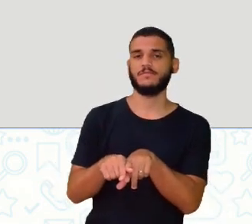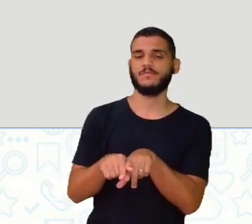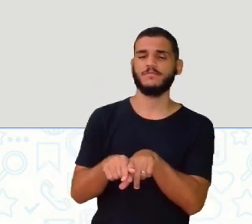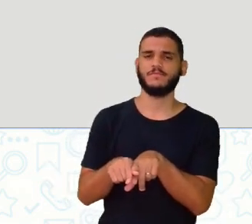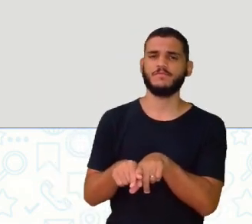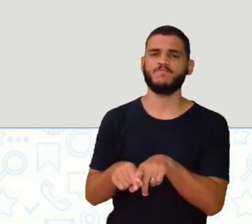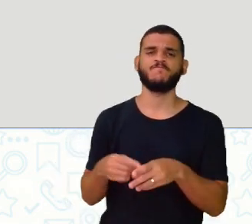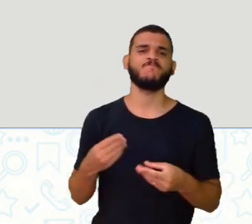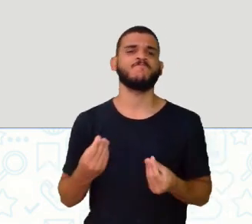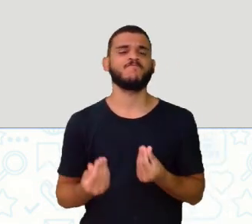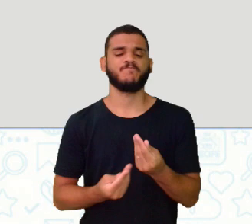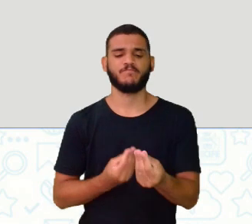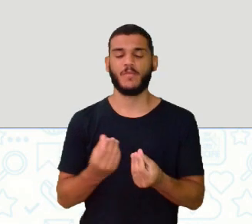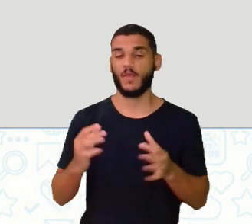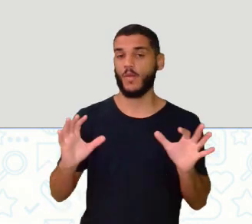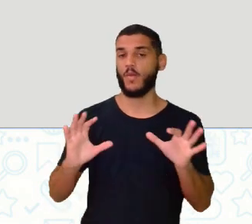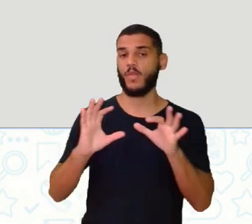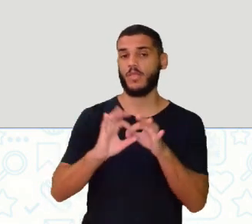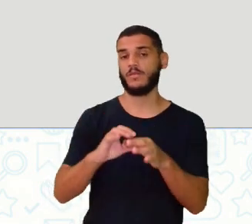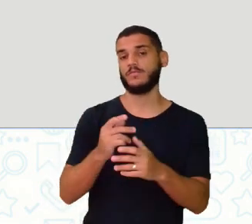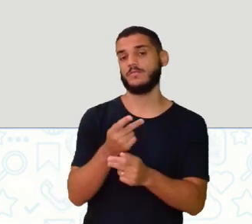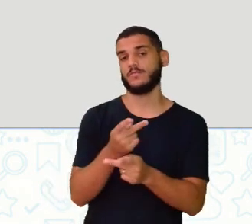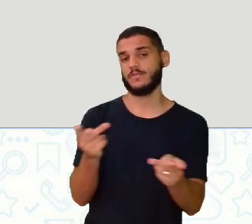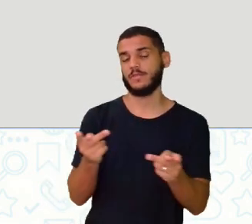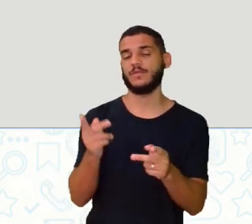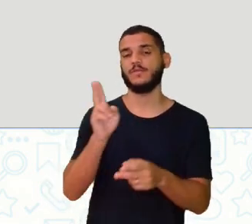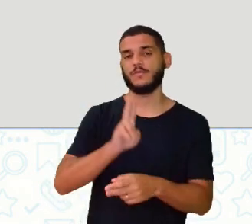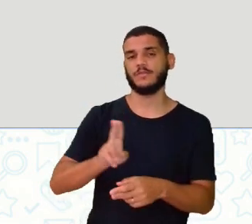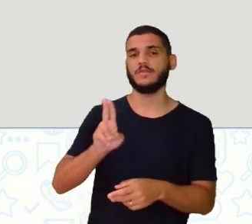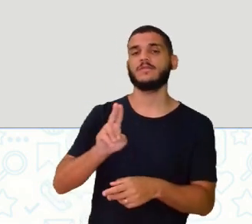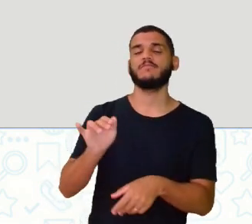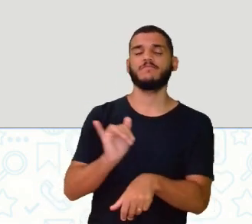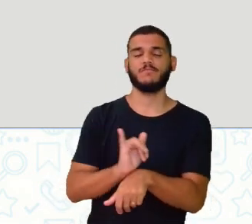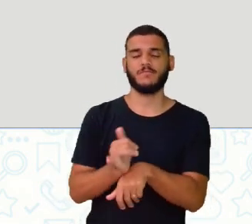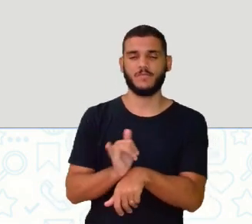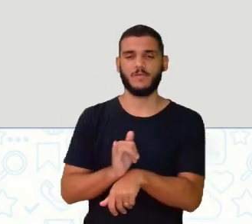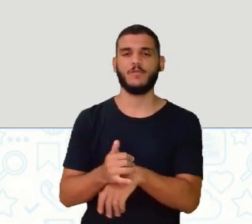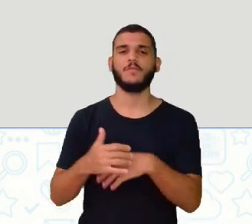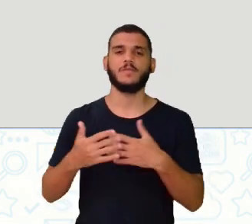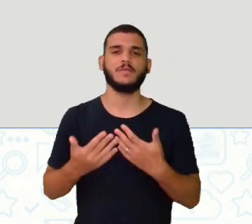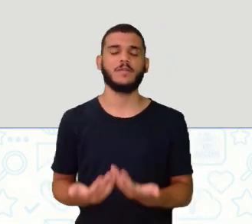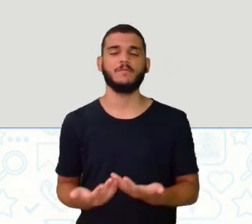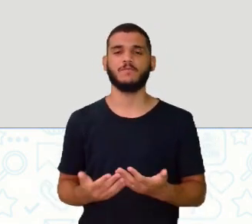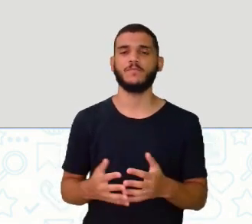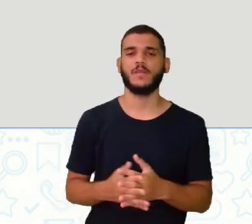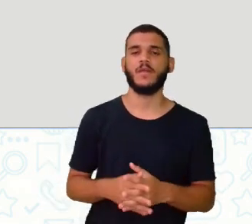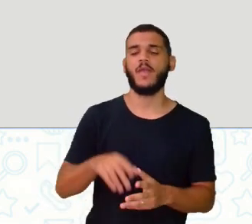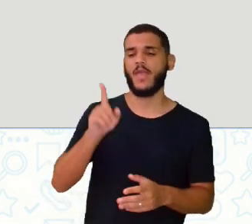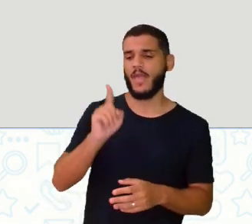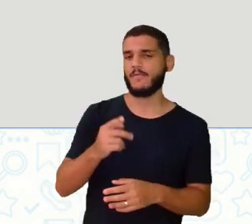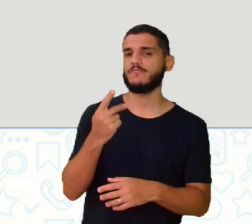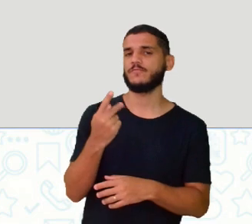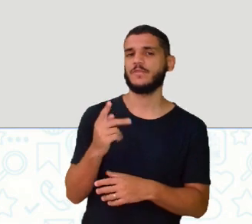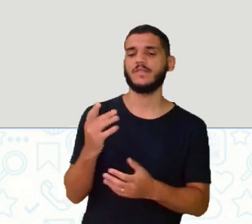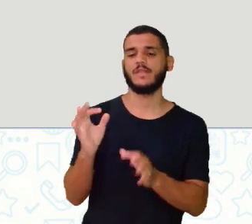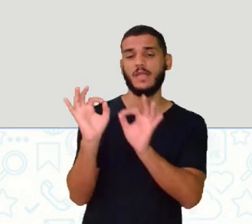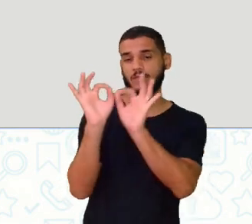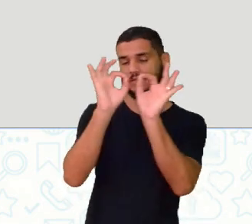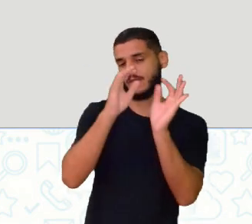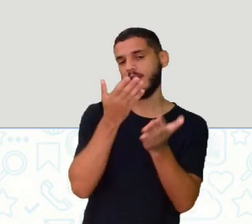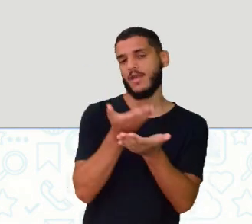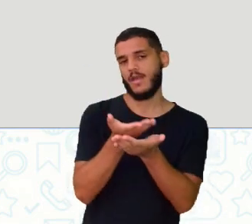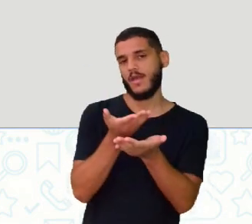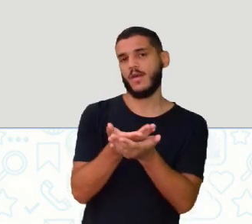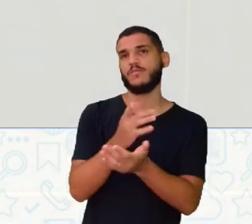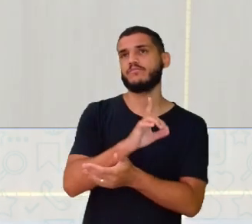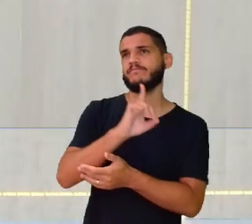é, nos conectando com vocês através do canal. Então esse canal de YouTube é para vocês assistirem a aula no